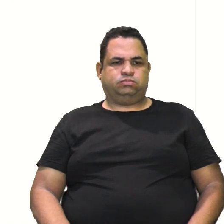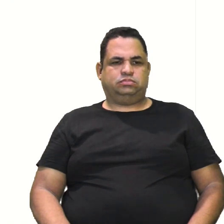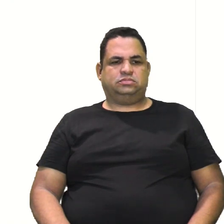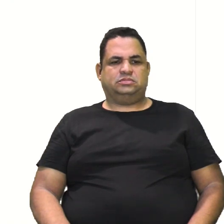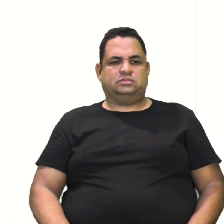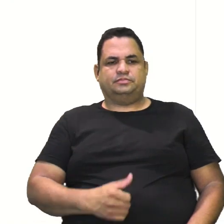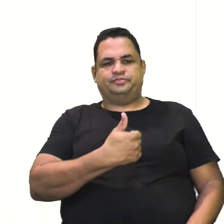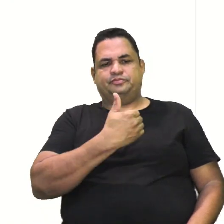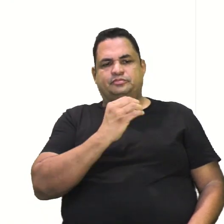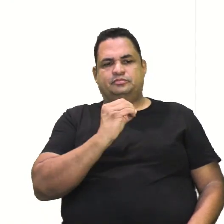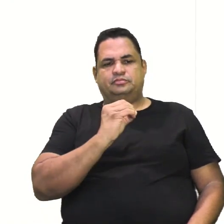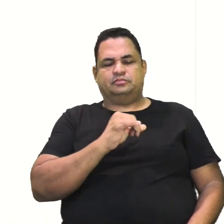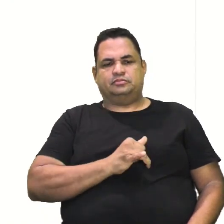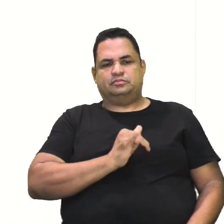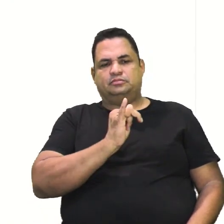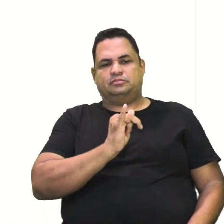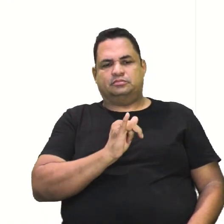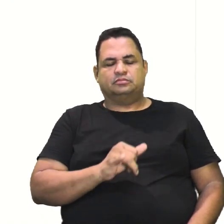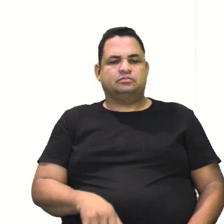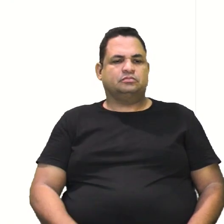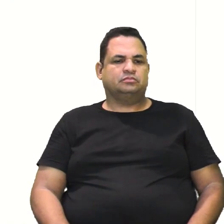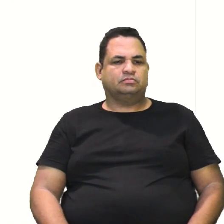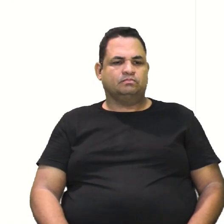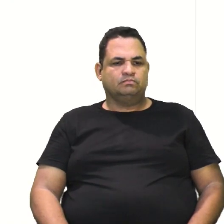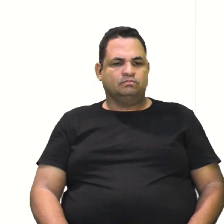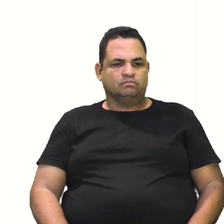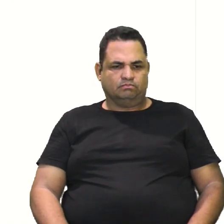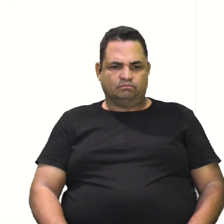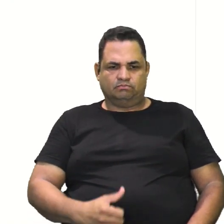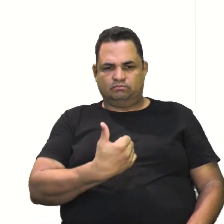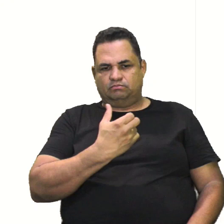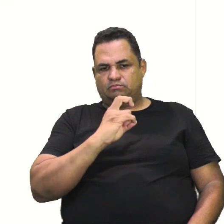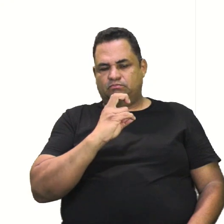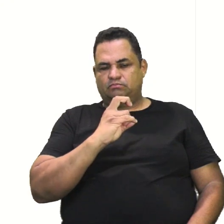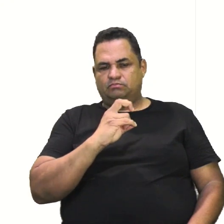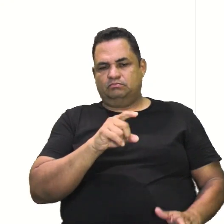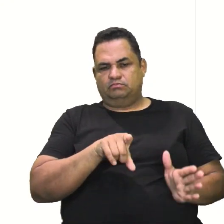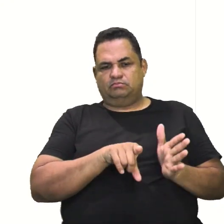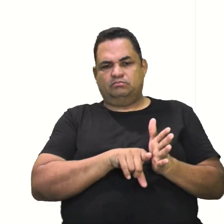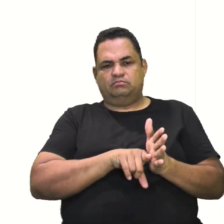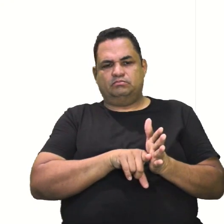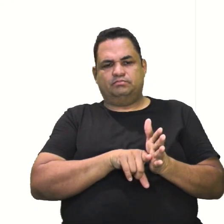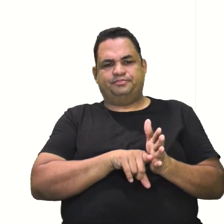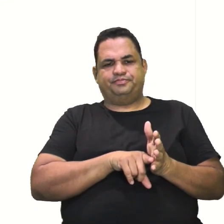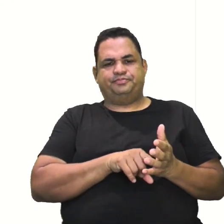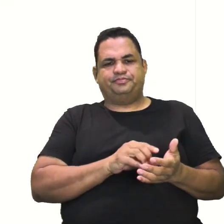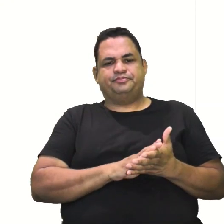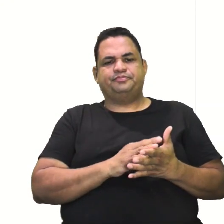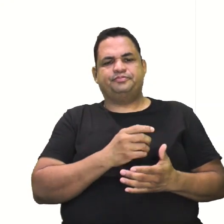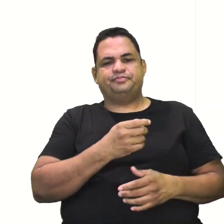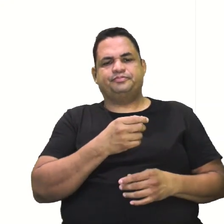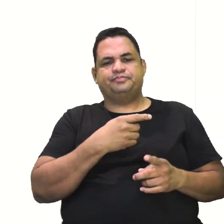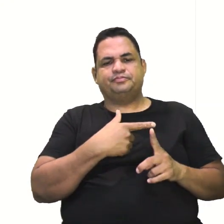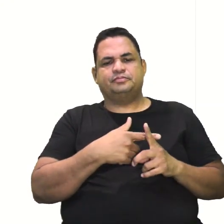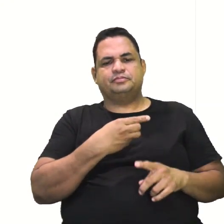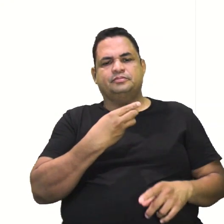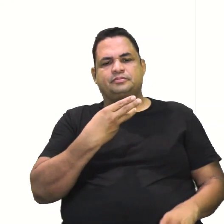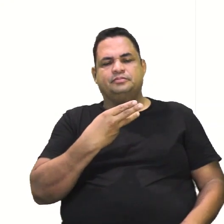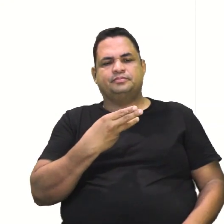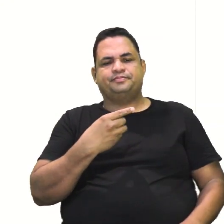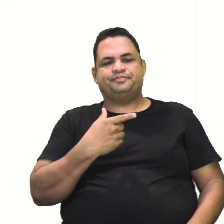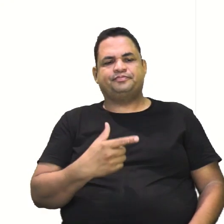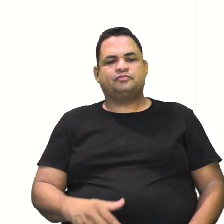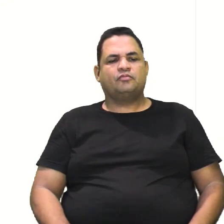vamos ficar com 10y vai ser igual a 15x negativo mais 3